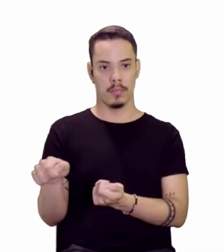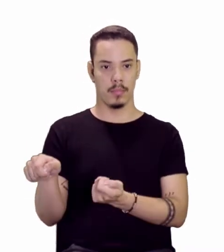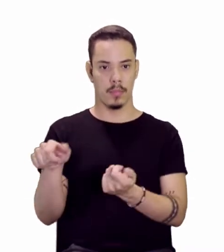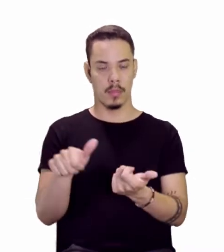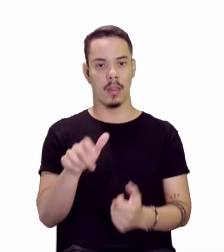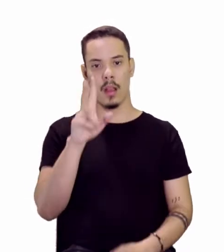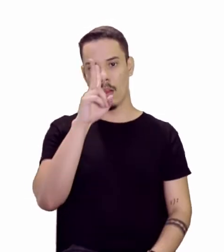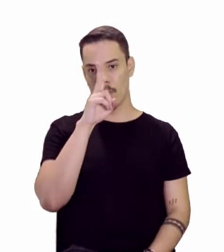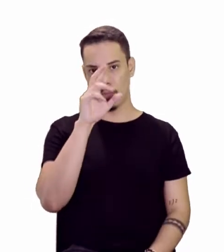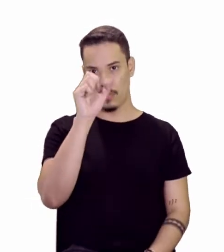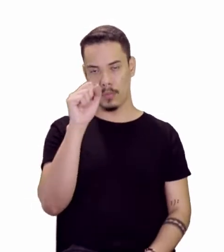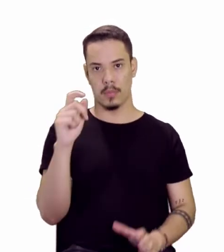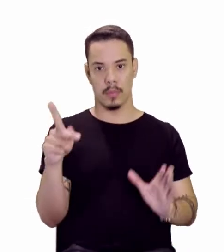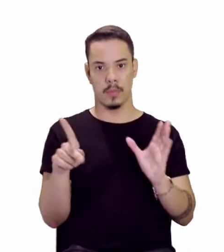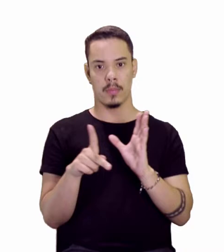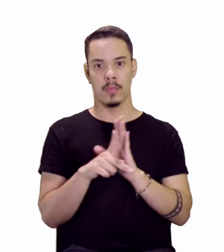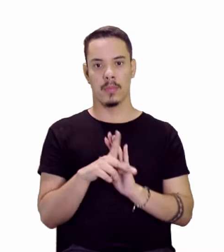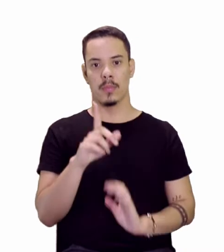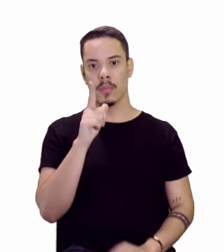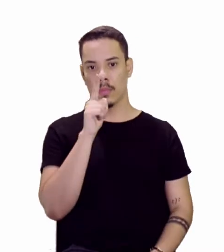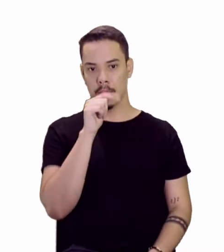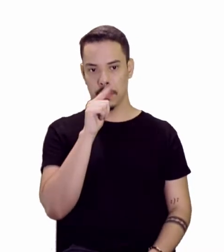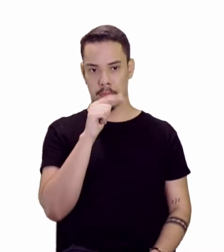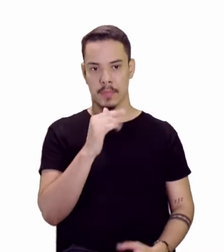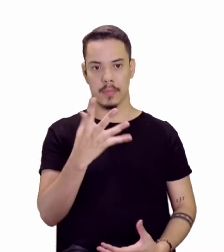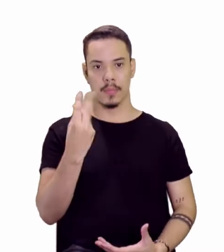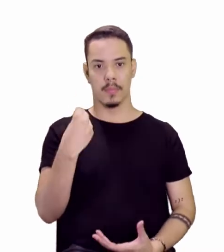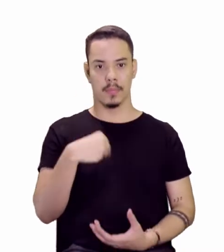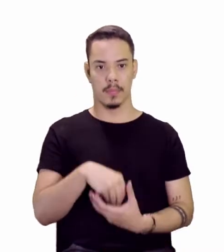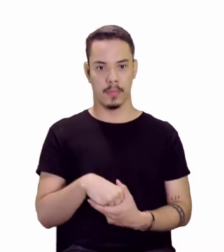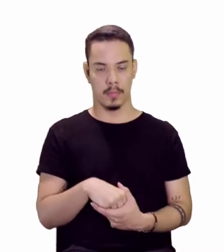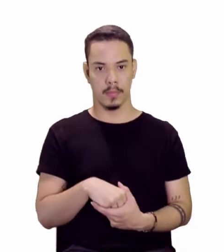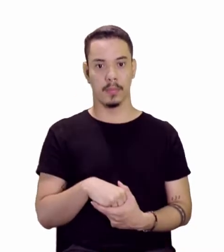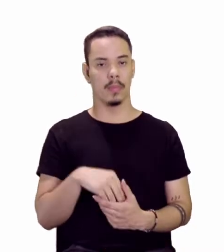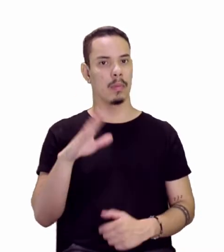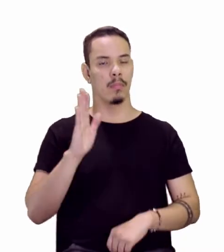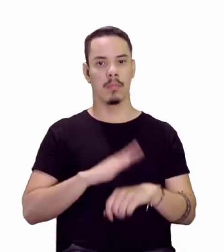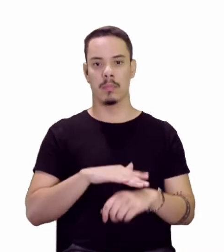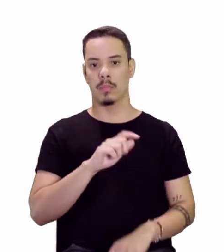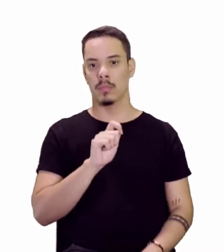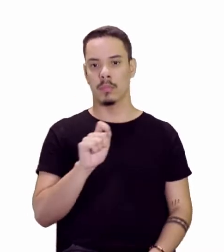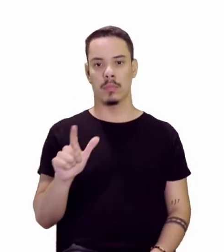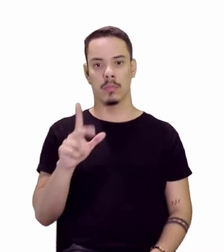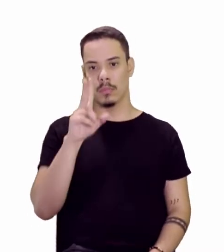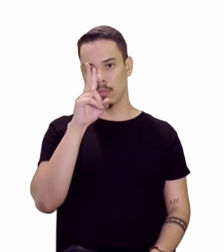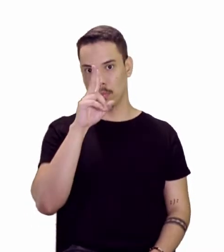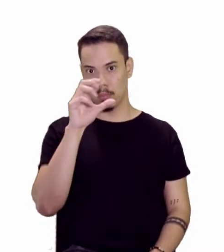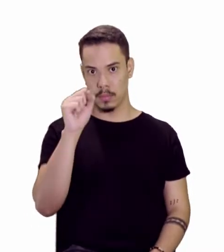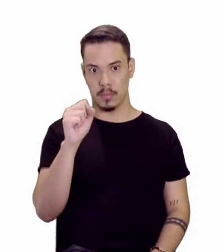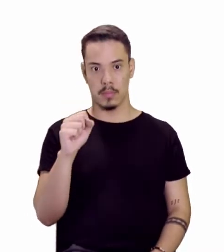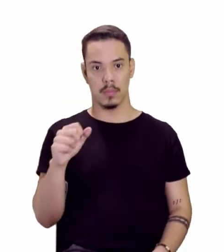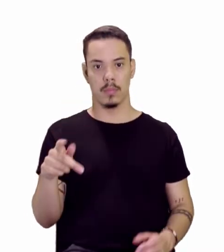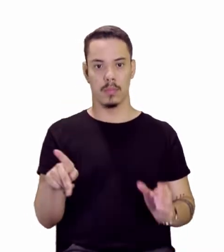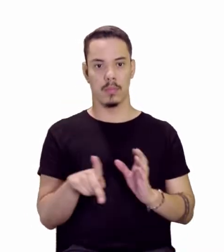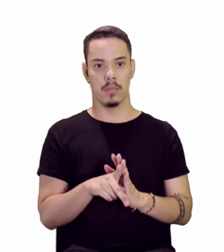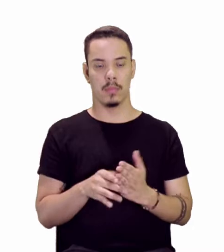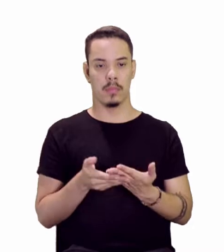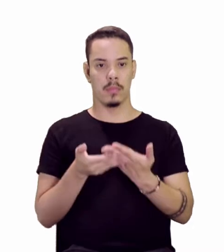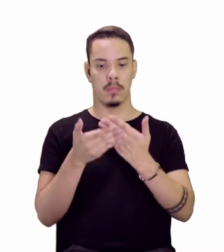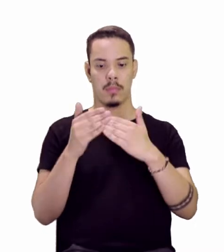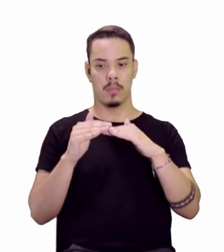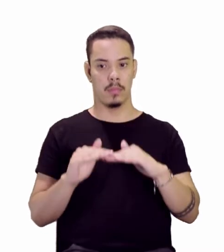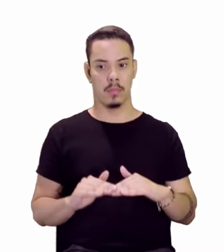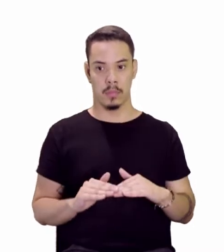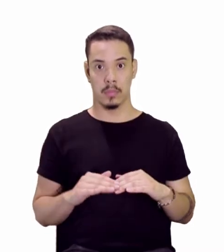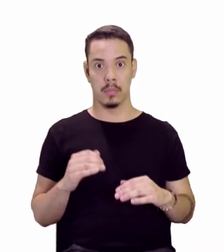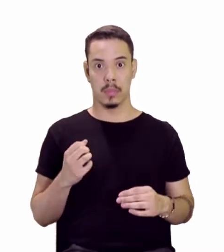forças exercidas pelo líquido na parte inferior do objeto são maiores do que as forças exercidas na parte superior. Sim.